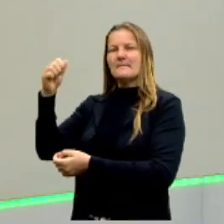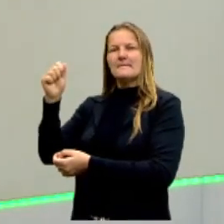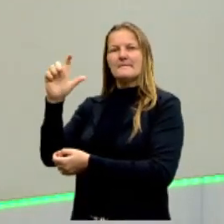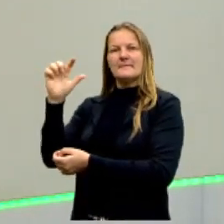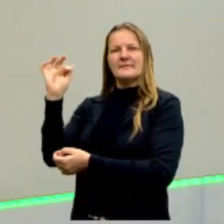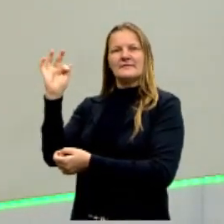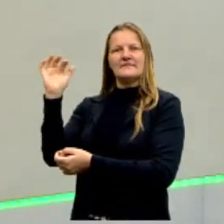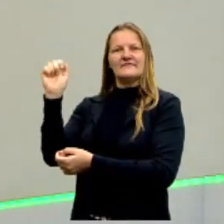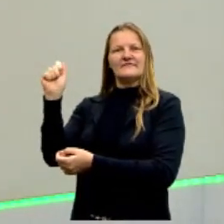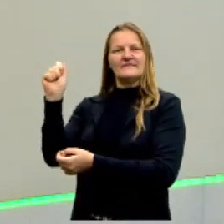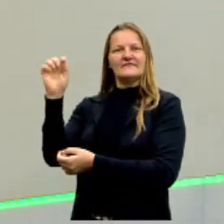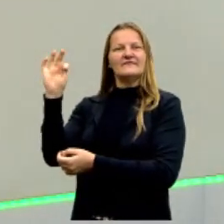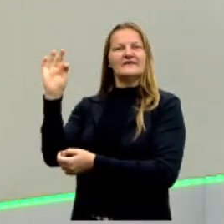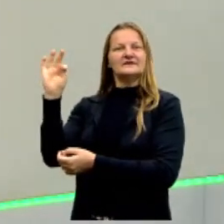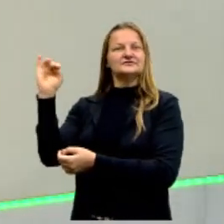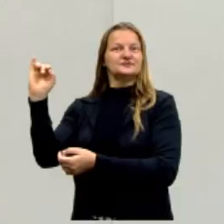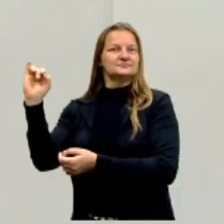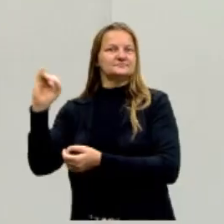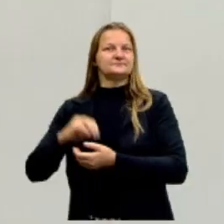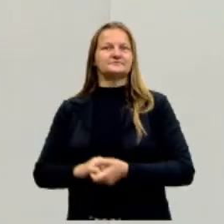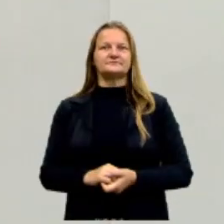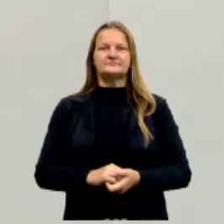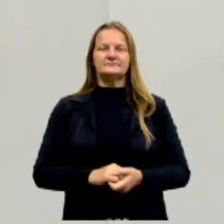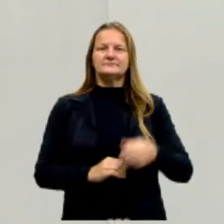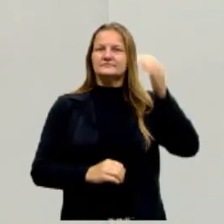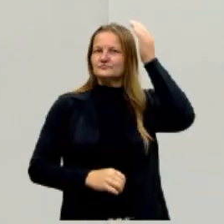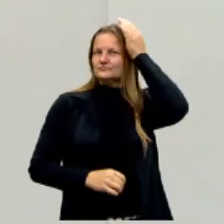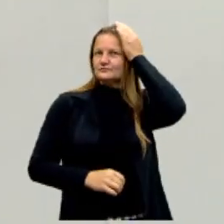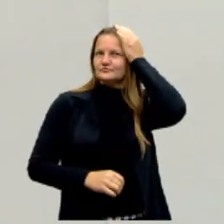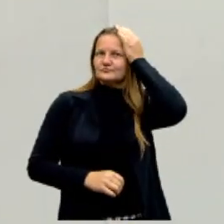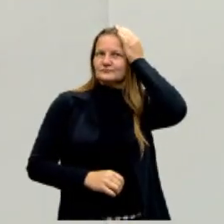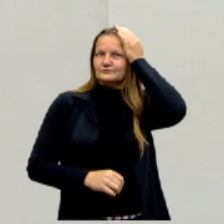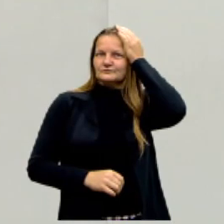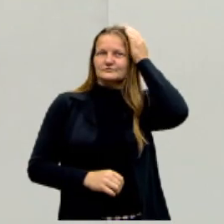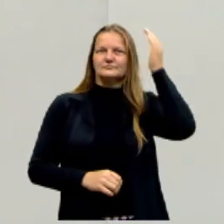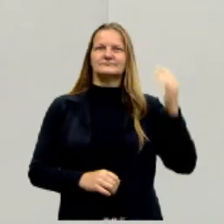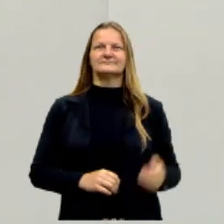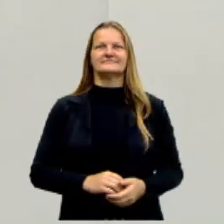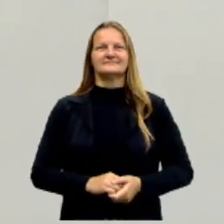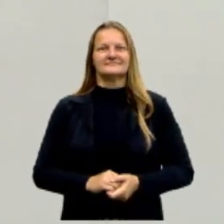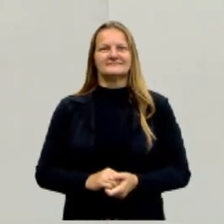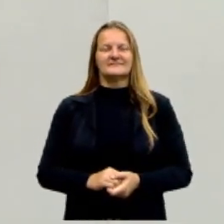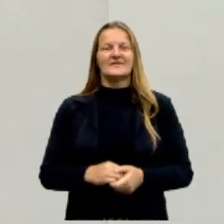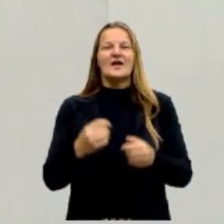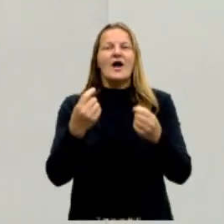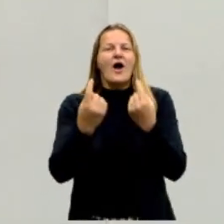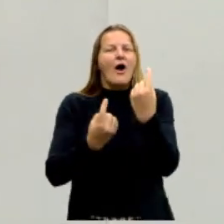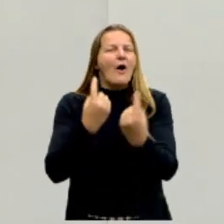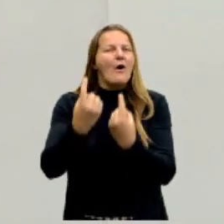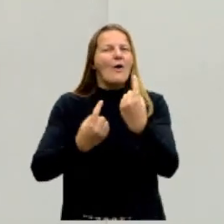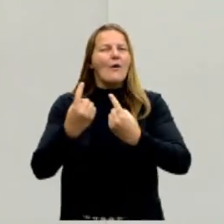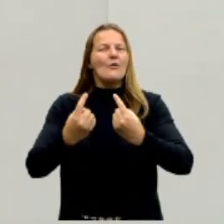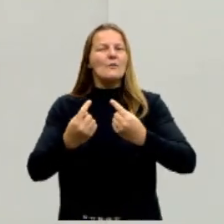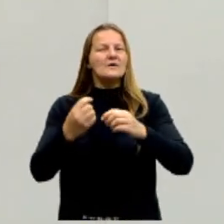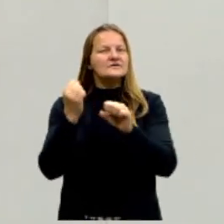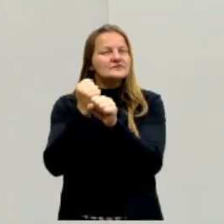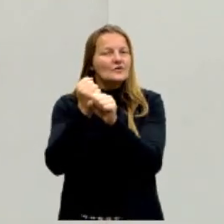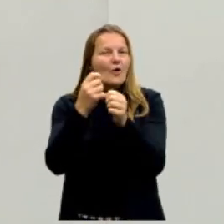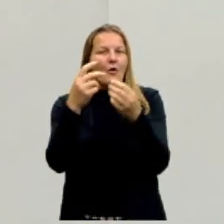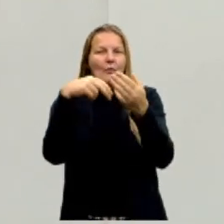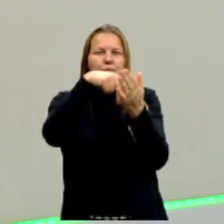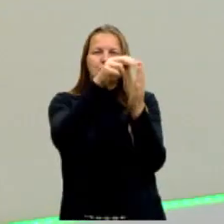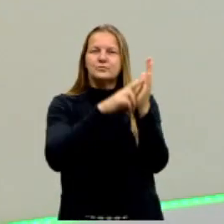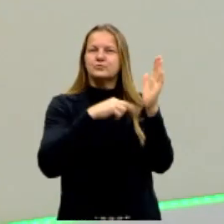certo como vocês estão vendo aqui algumas obras né com